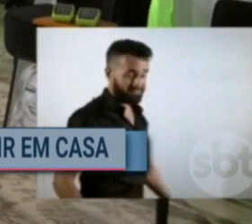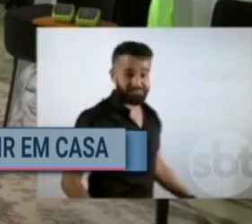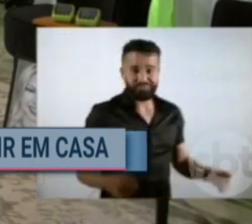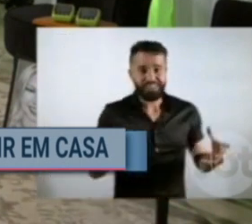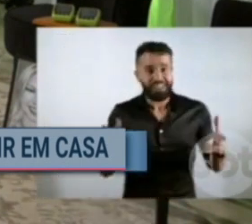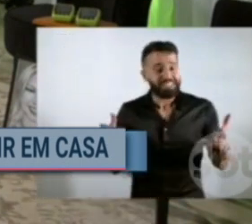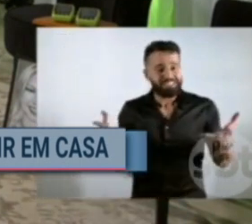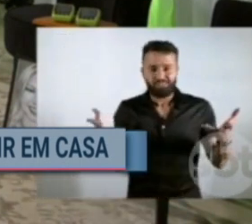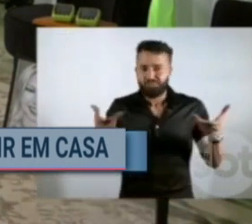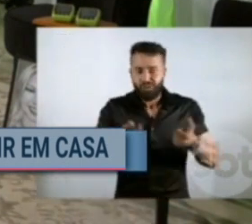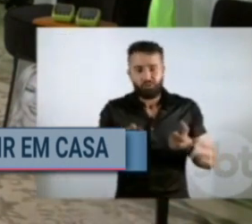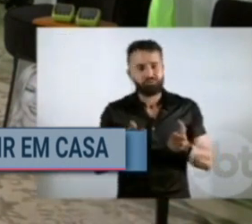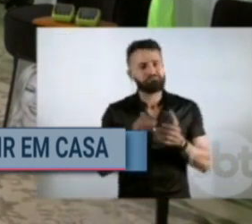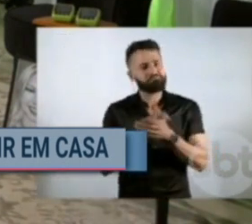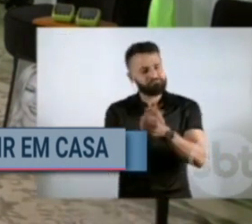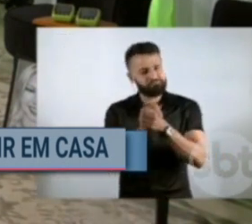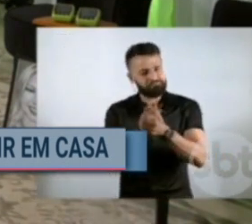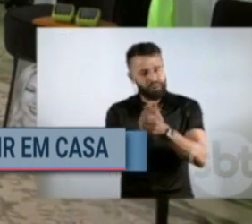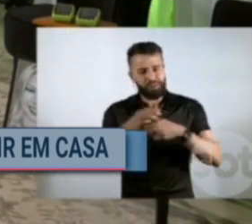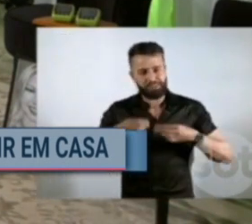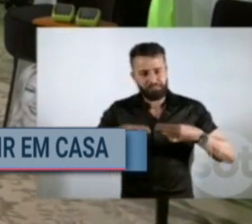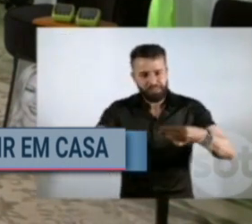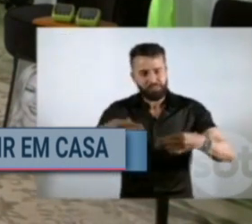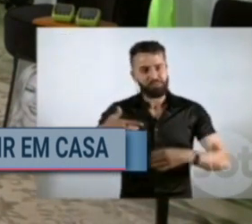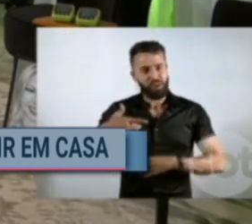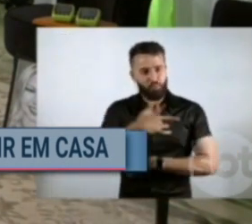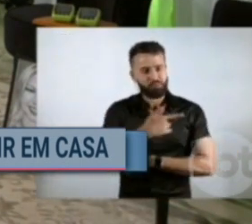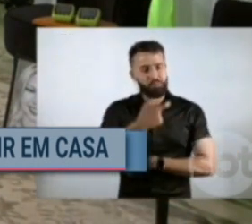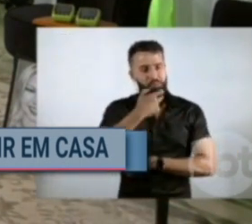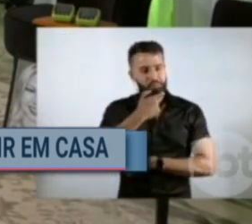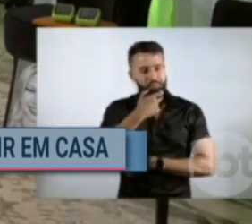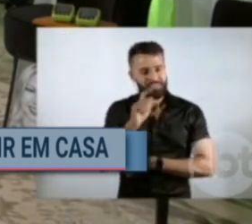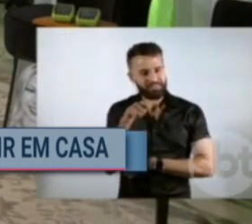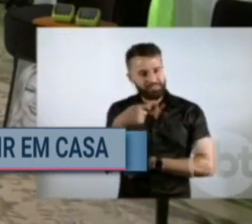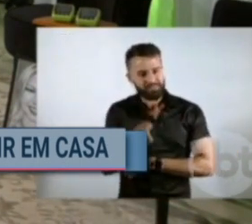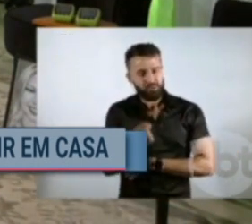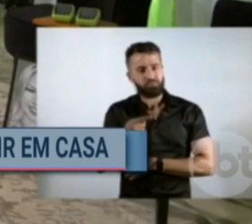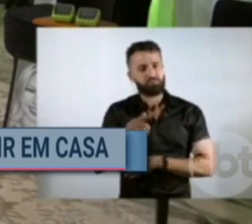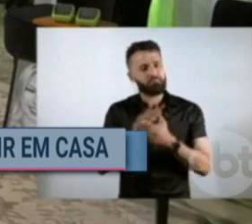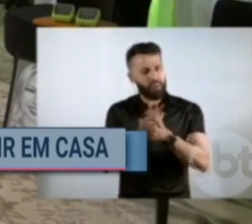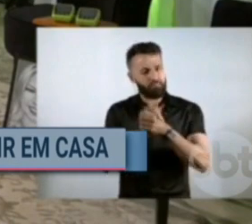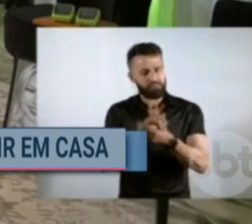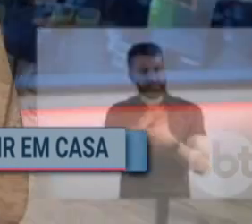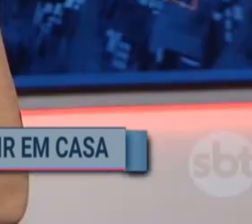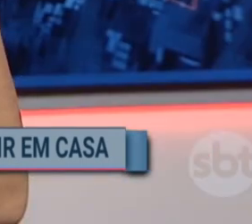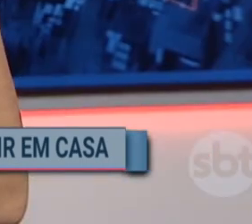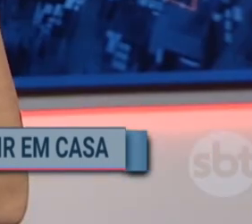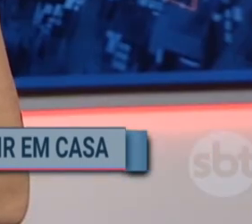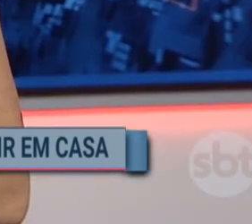Muito obrigada. Parabéns ao Ministro da Saúde pelo trabalho incrível que está fazendo aí. Muito obrigada de verdade pelo recado.